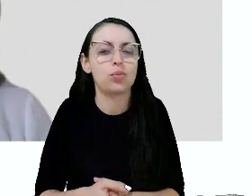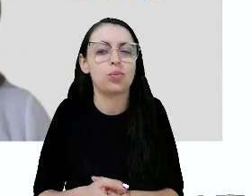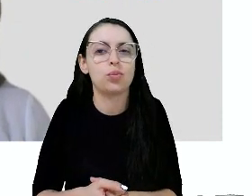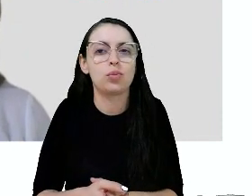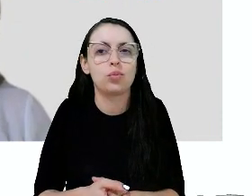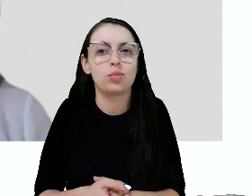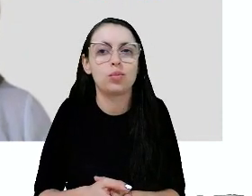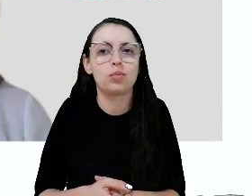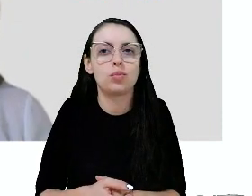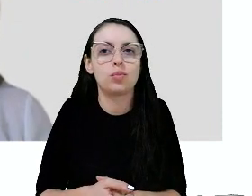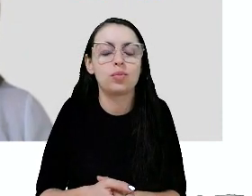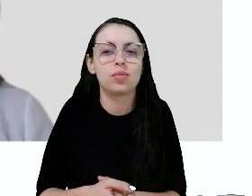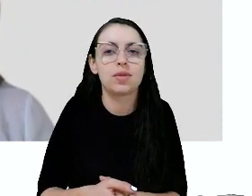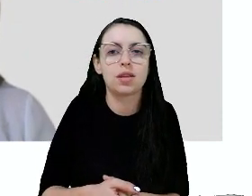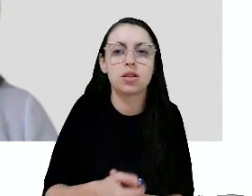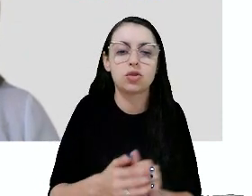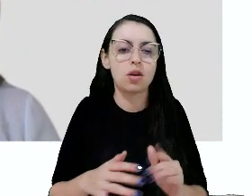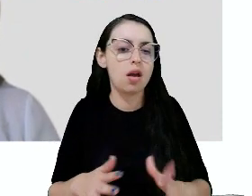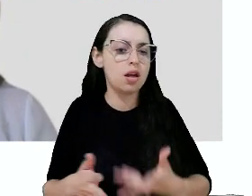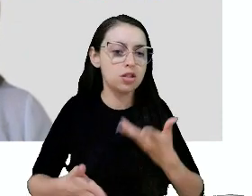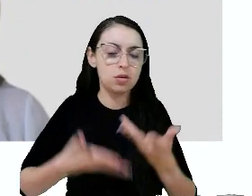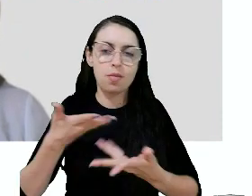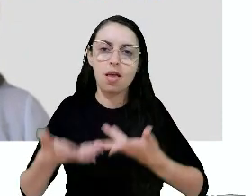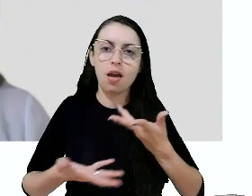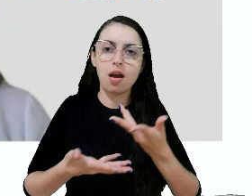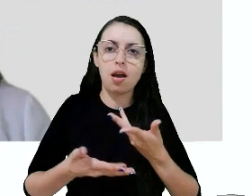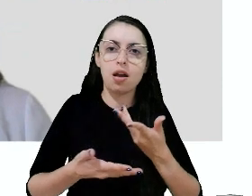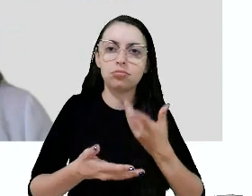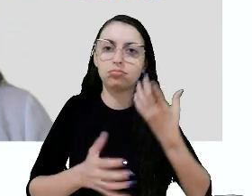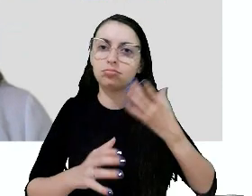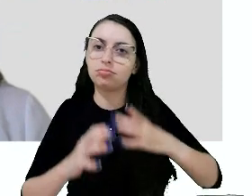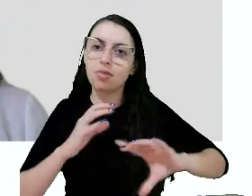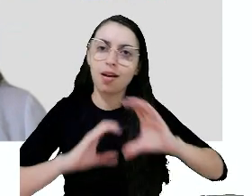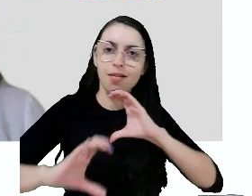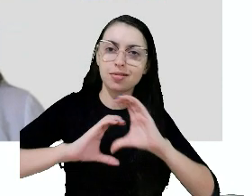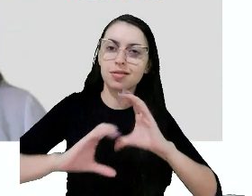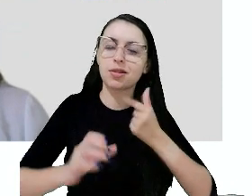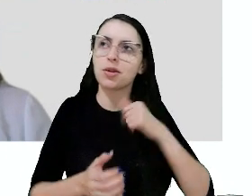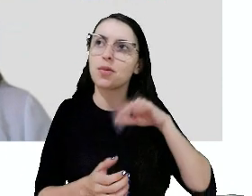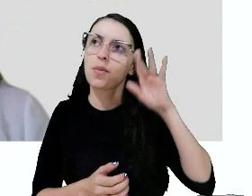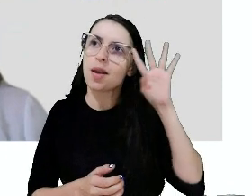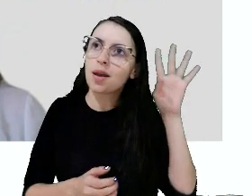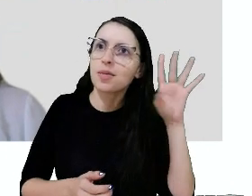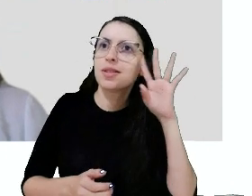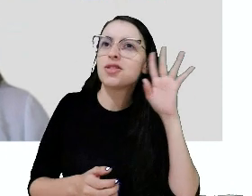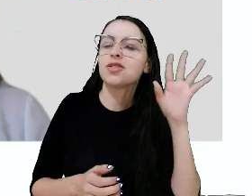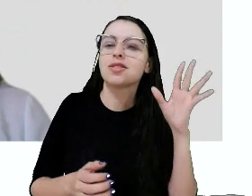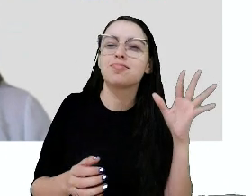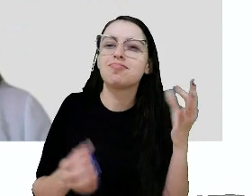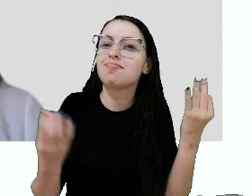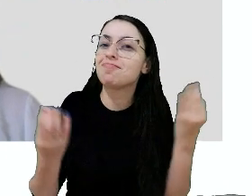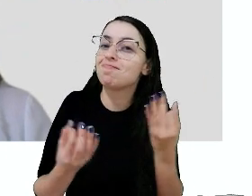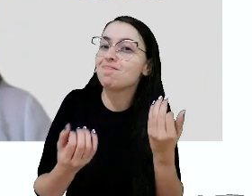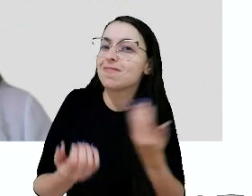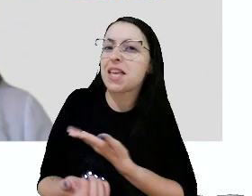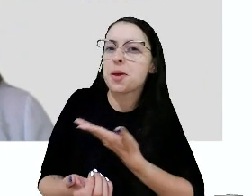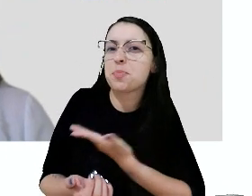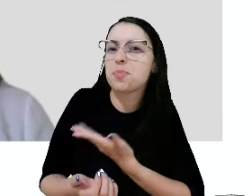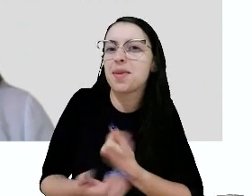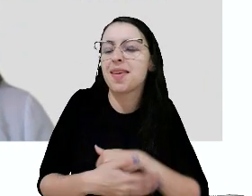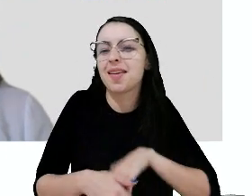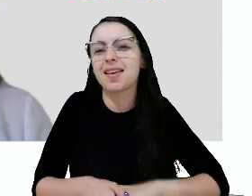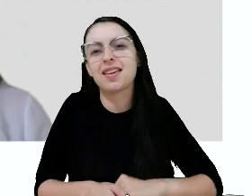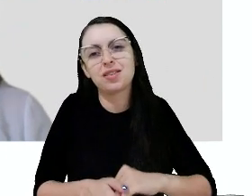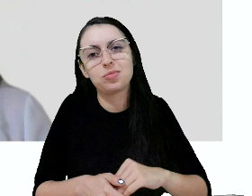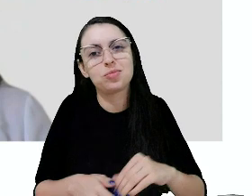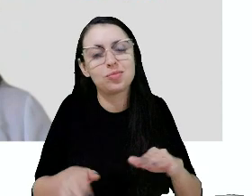colocar essa manifestação aí, essa música. Imagine que é de amiga